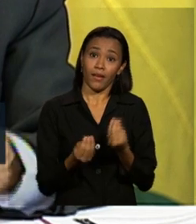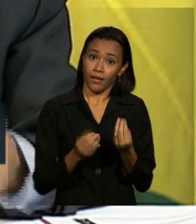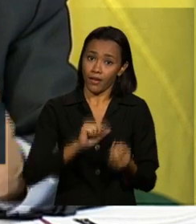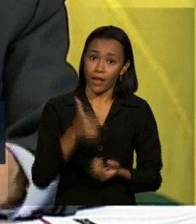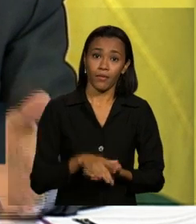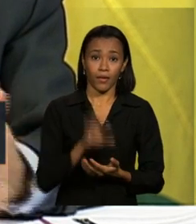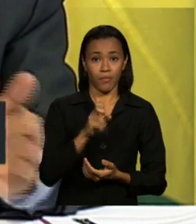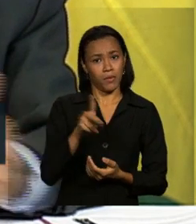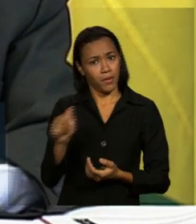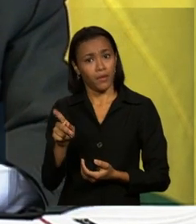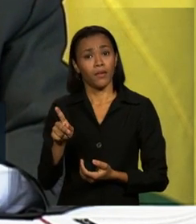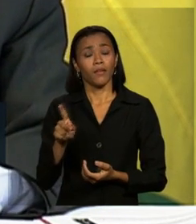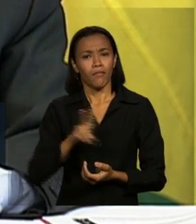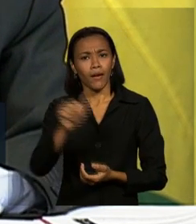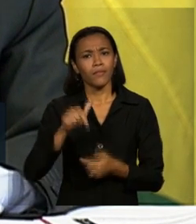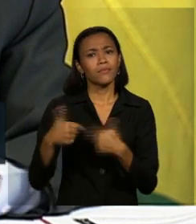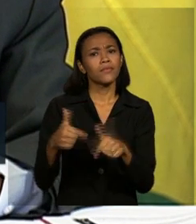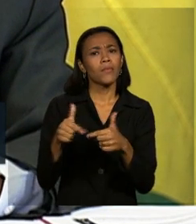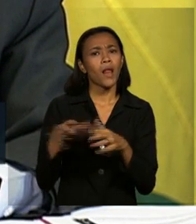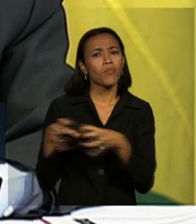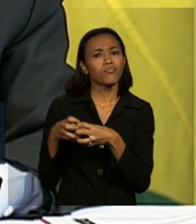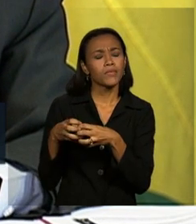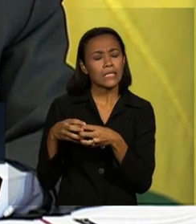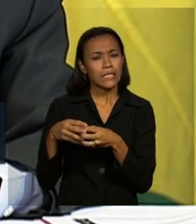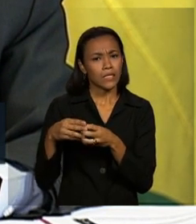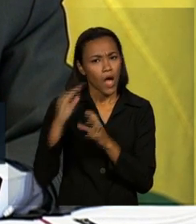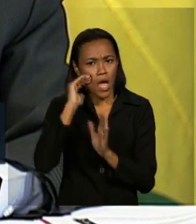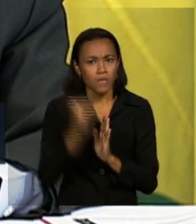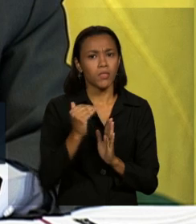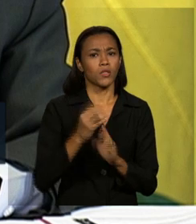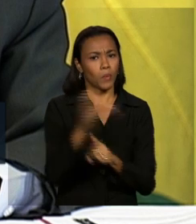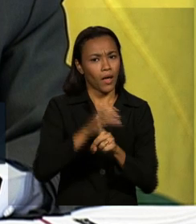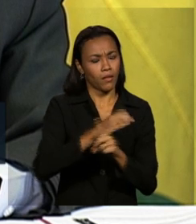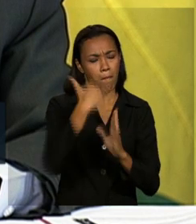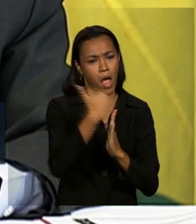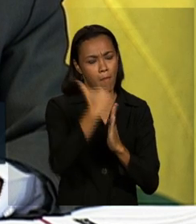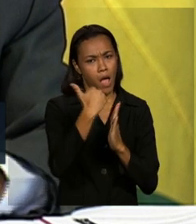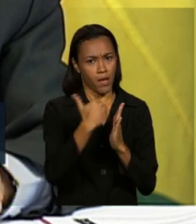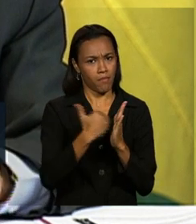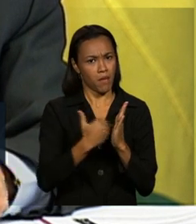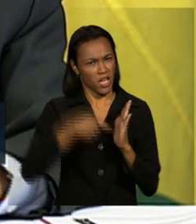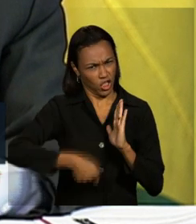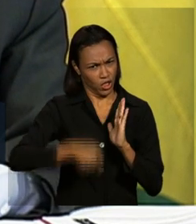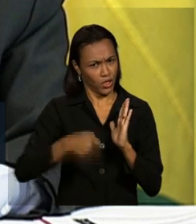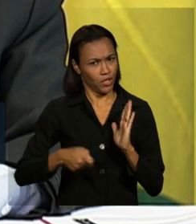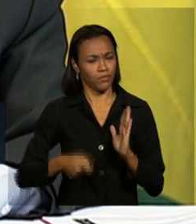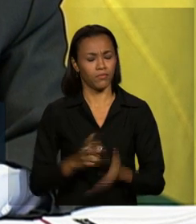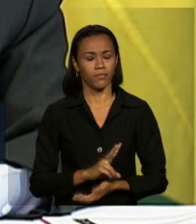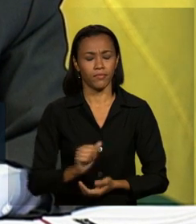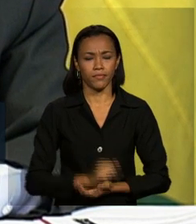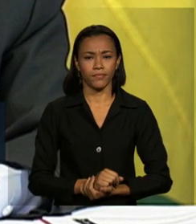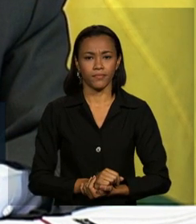ebp vai ter que trabalhar eh seguindo um cronograma bastante eh rígido e